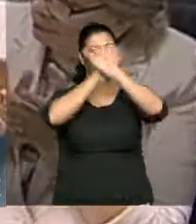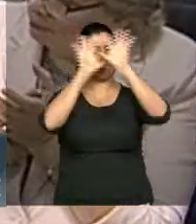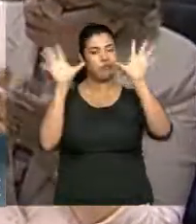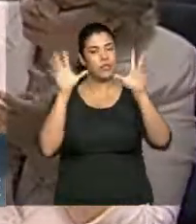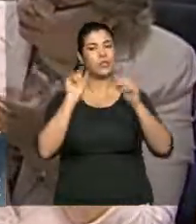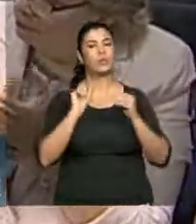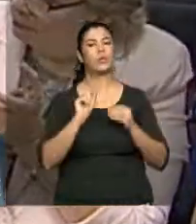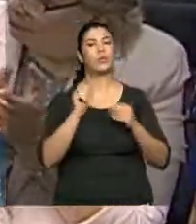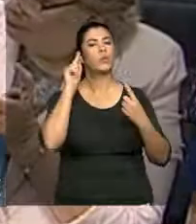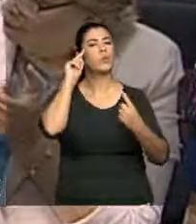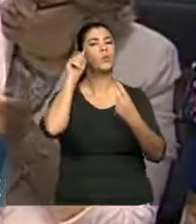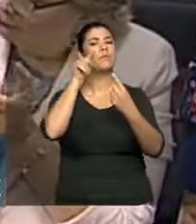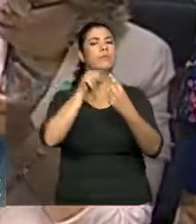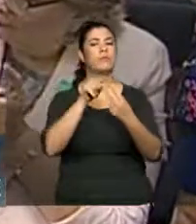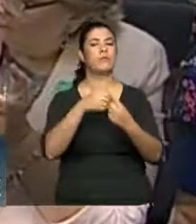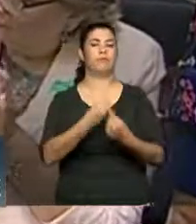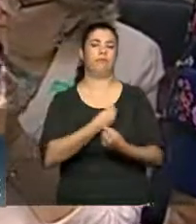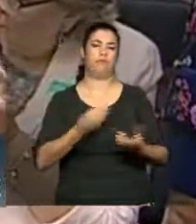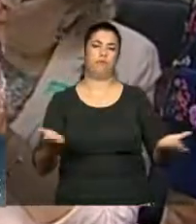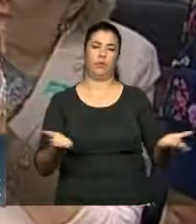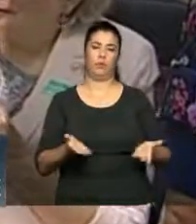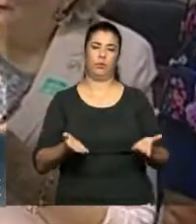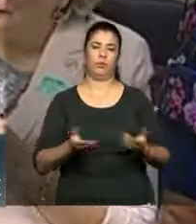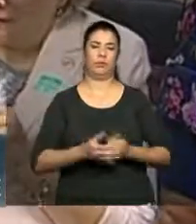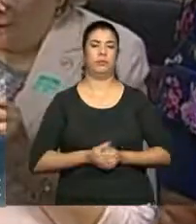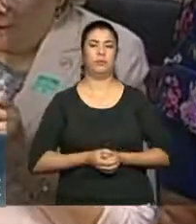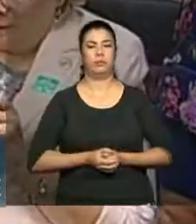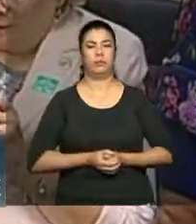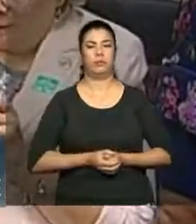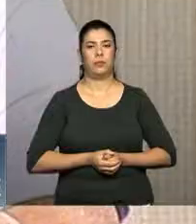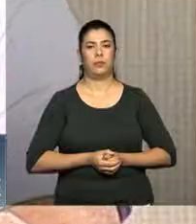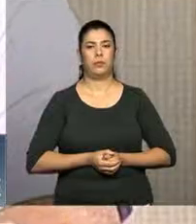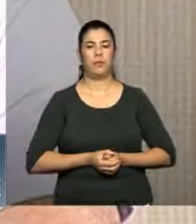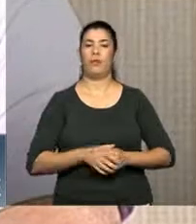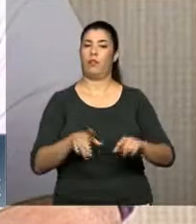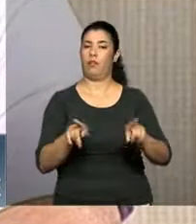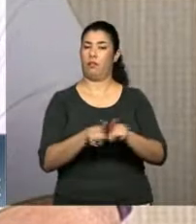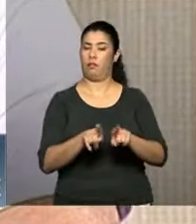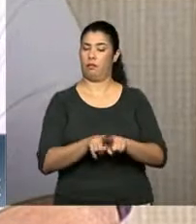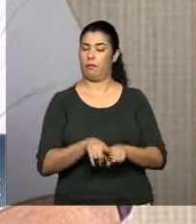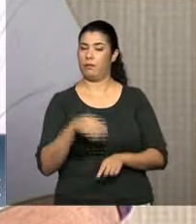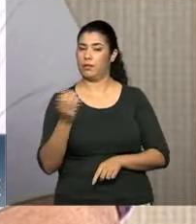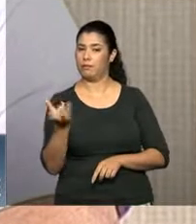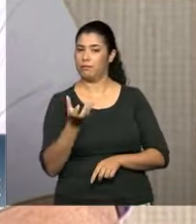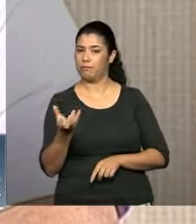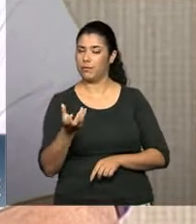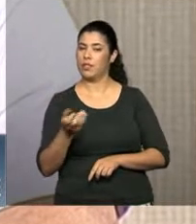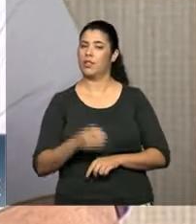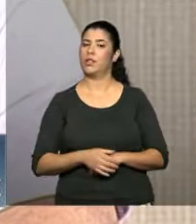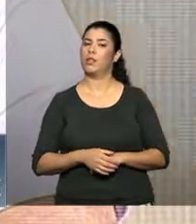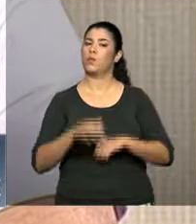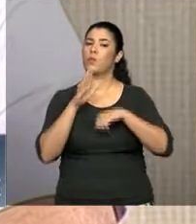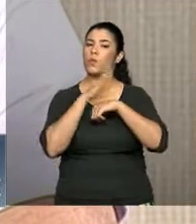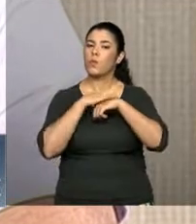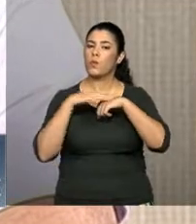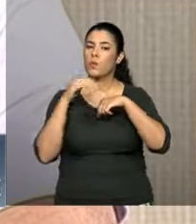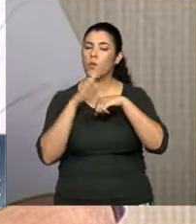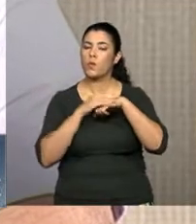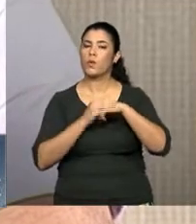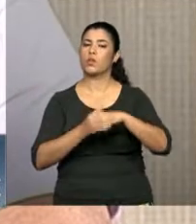nossos objetivos quero também saudar muito carinhosamente desejando